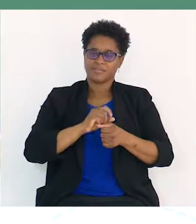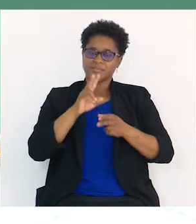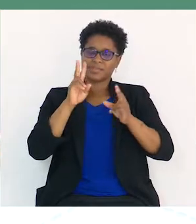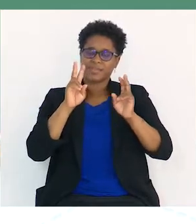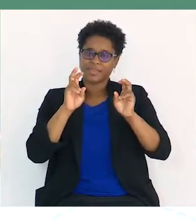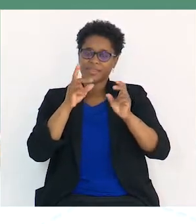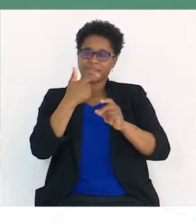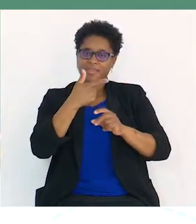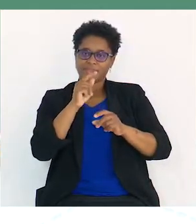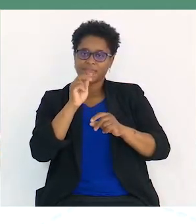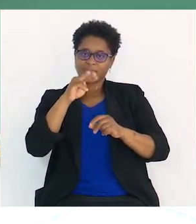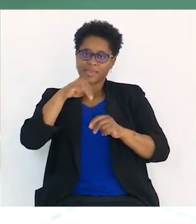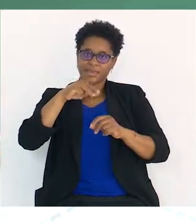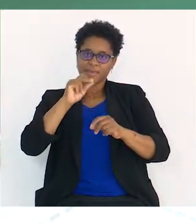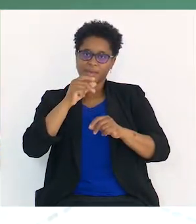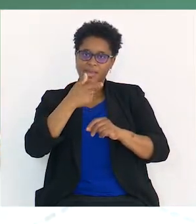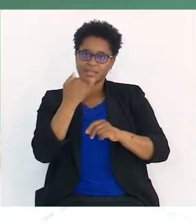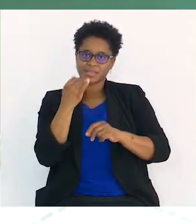temática. Ou seja,